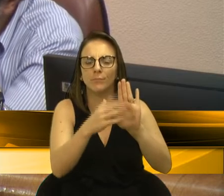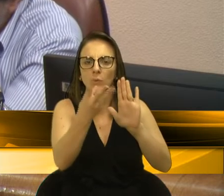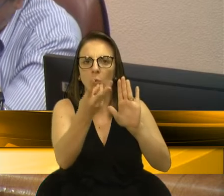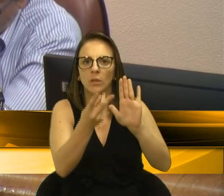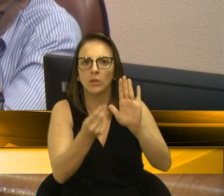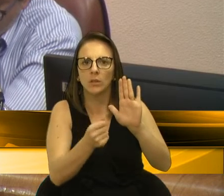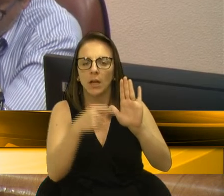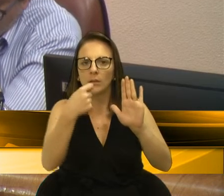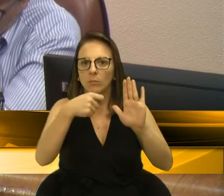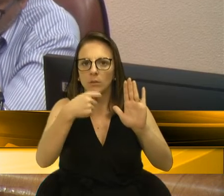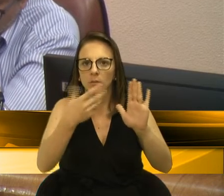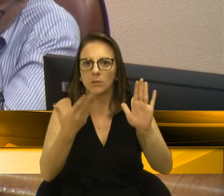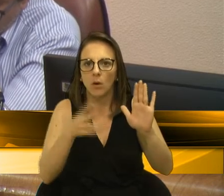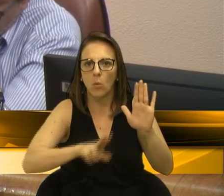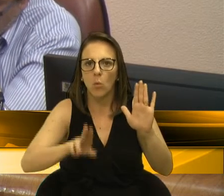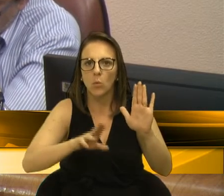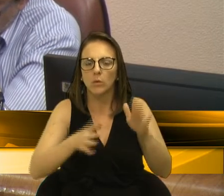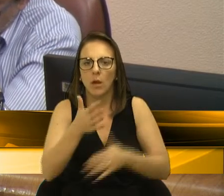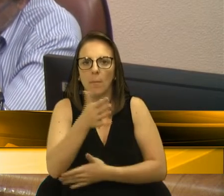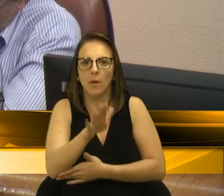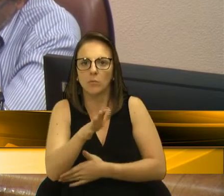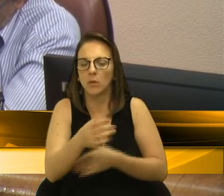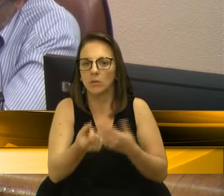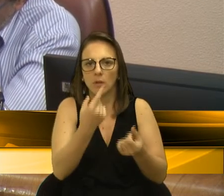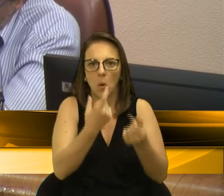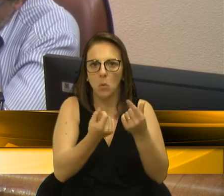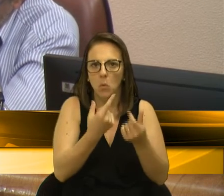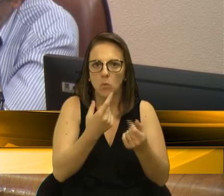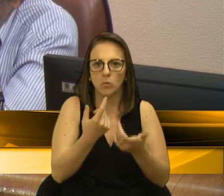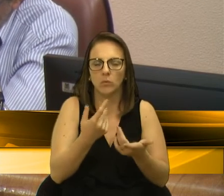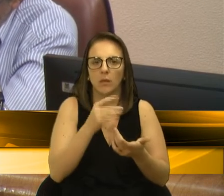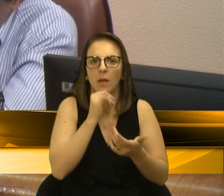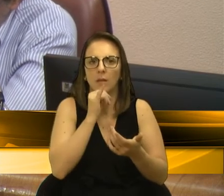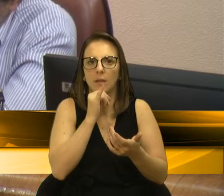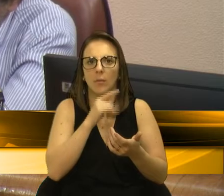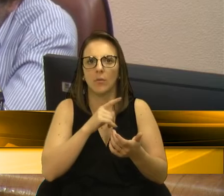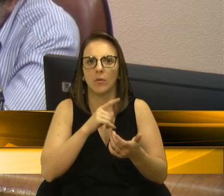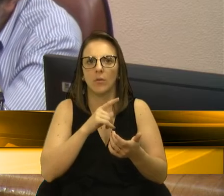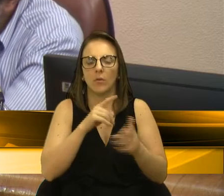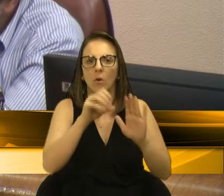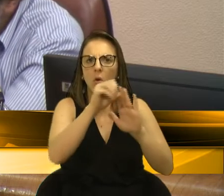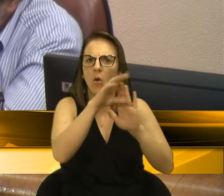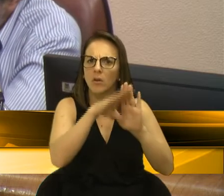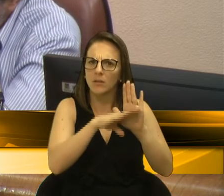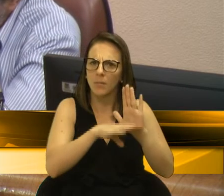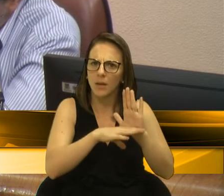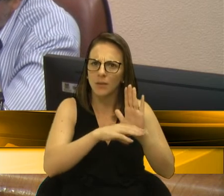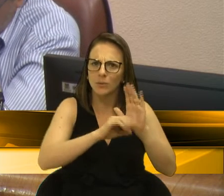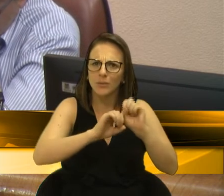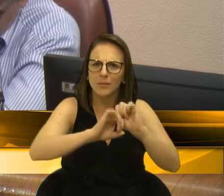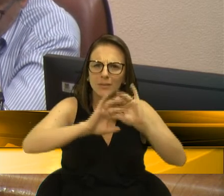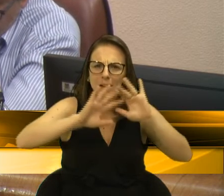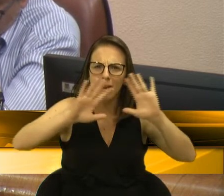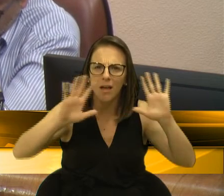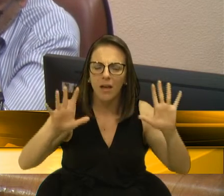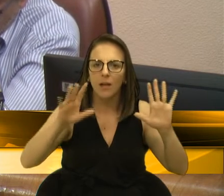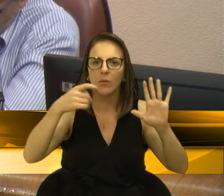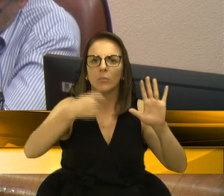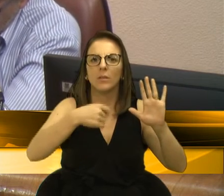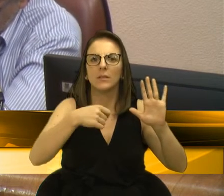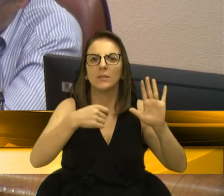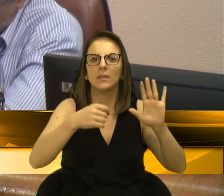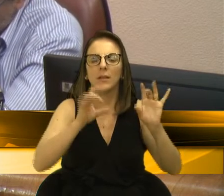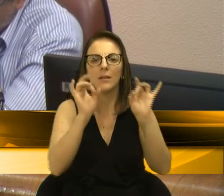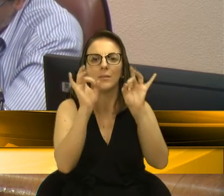ou insumos para alguns itens. A existência de orçamento detalhado é condição imprescindível para a realização do